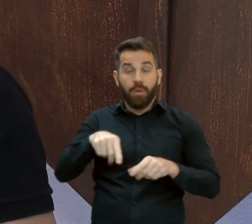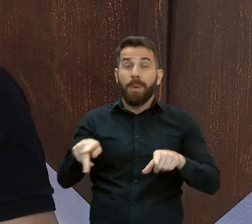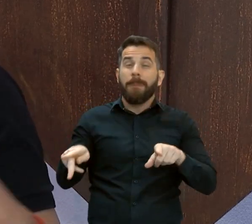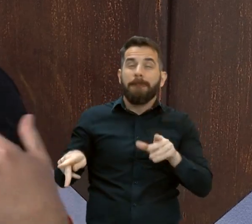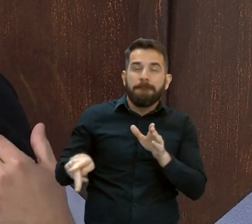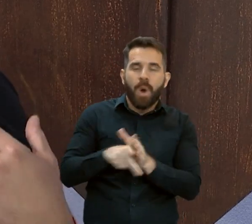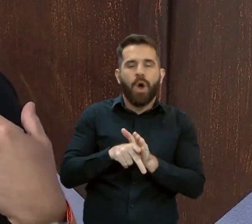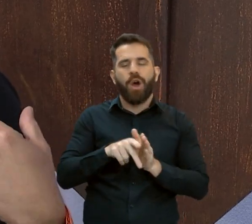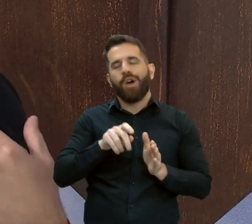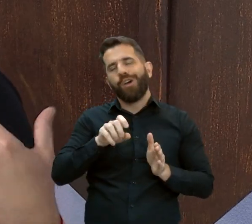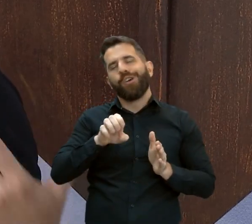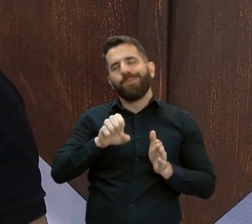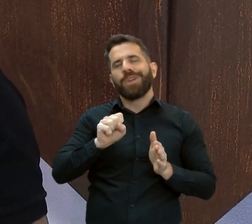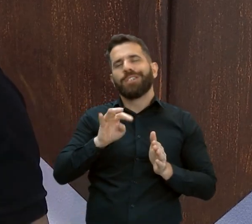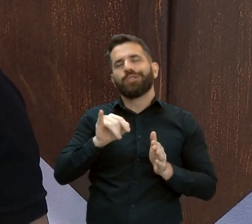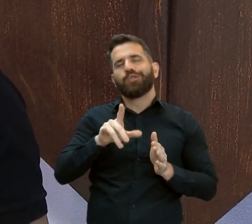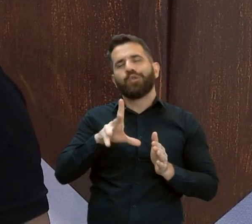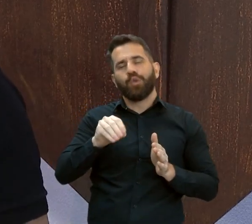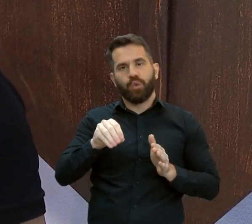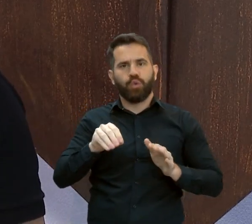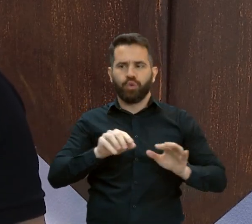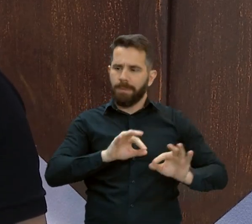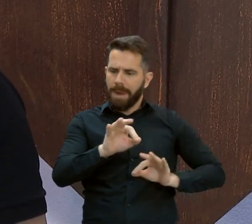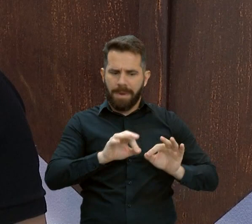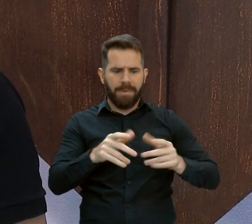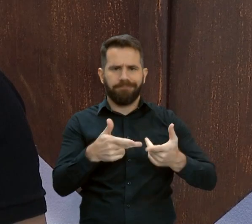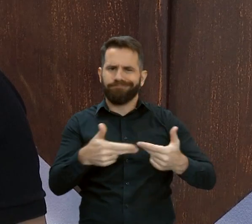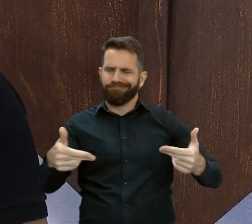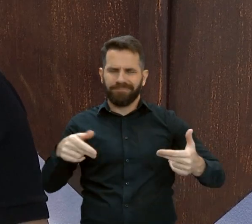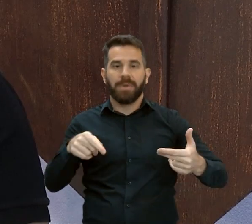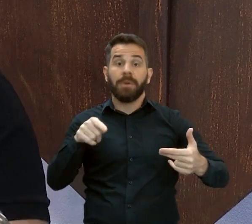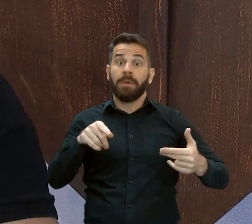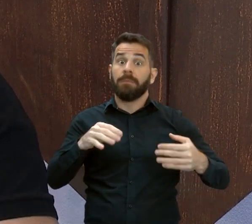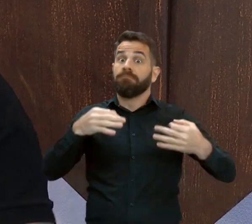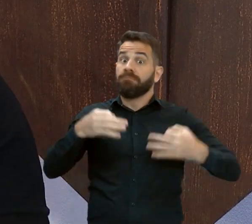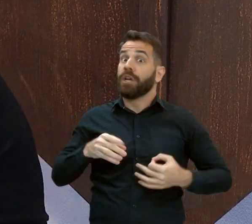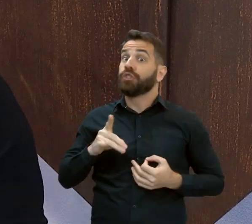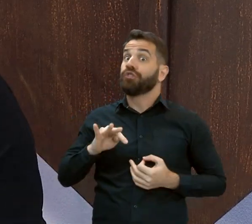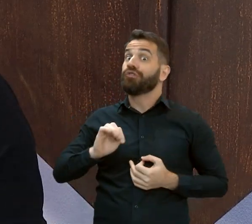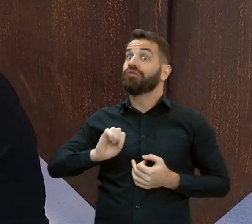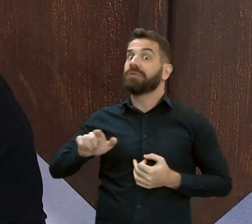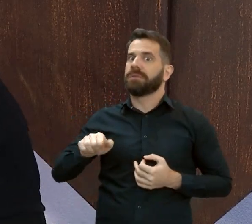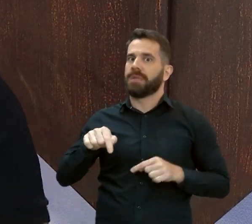E o restante, claro, tinha que ser analógico para mandar o sinal no ar, né? Então, na verdade, aqui